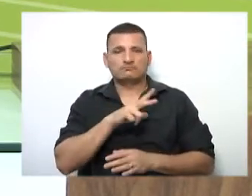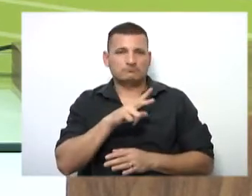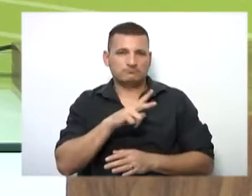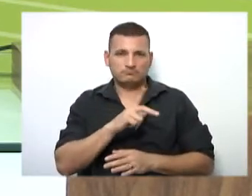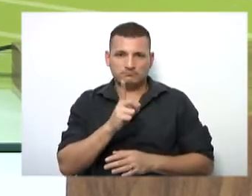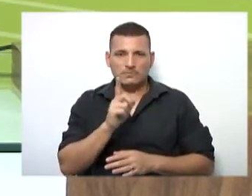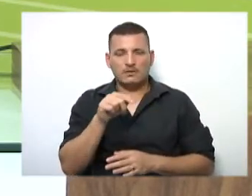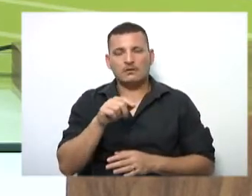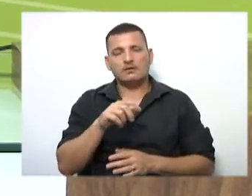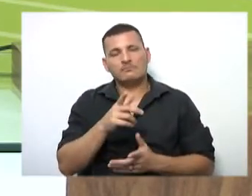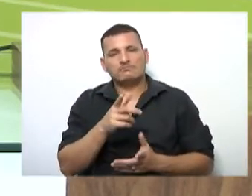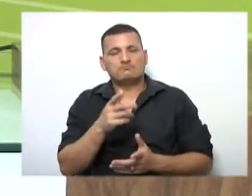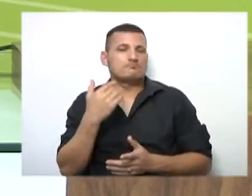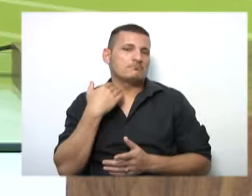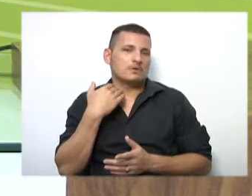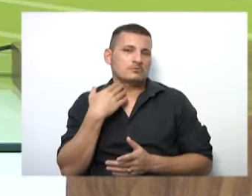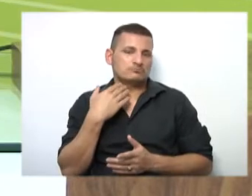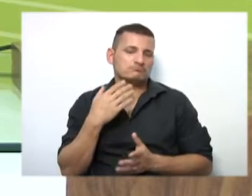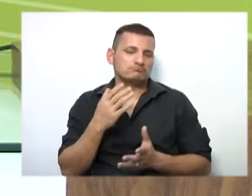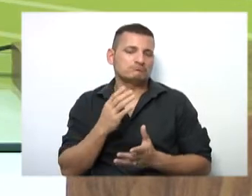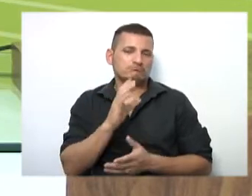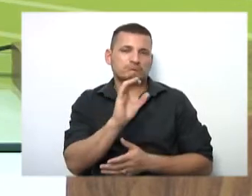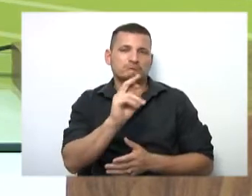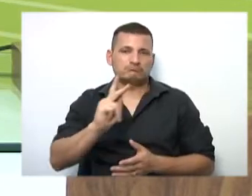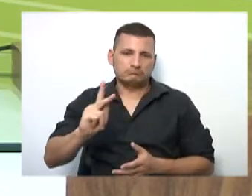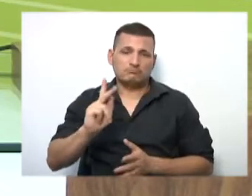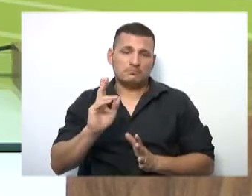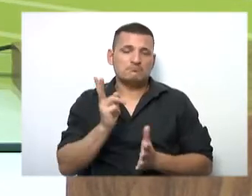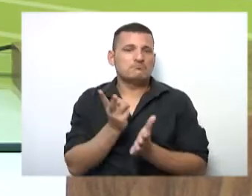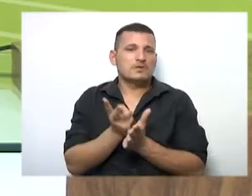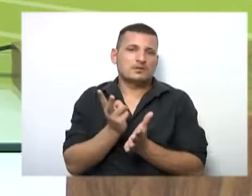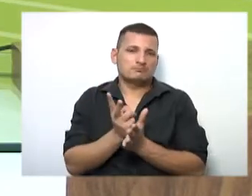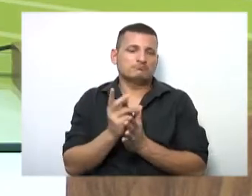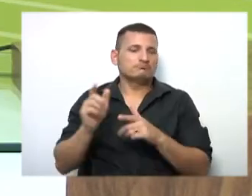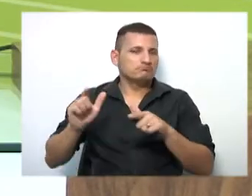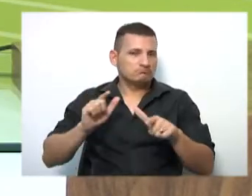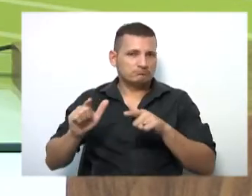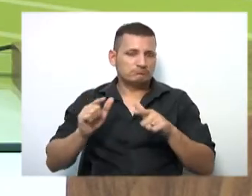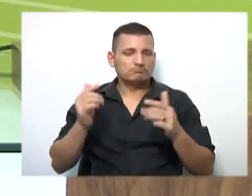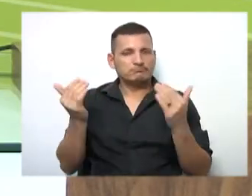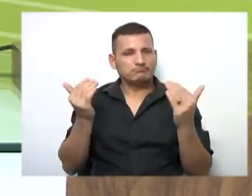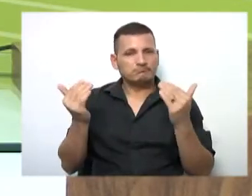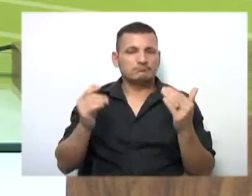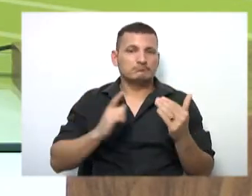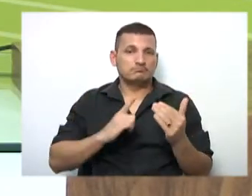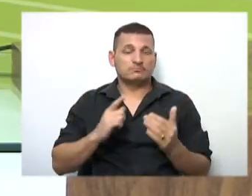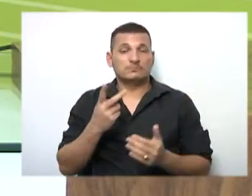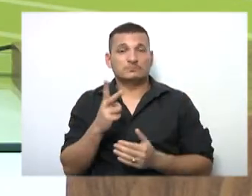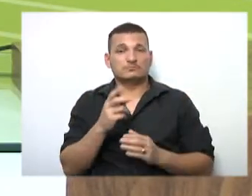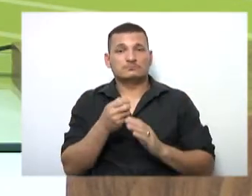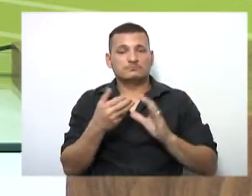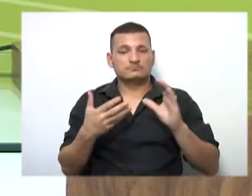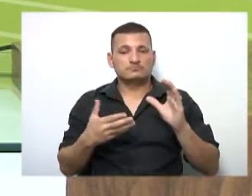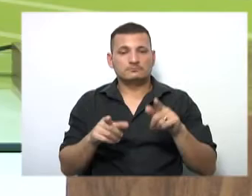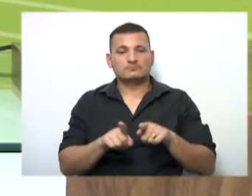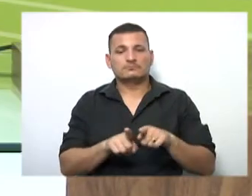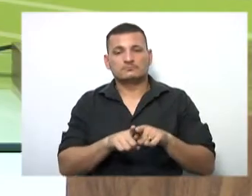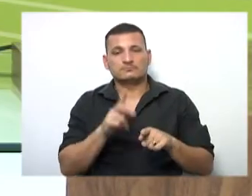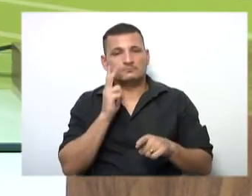banco cooperado. Mas é sim um banco, cumpre as mesmas funções. A gente vai ver também como suas características, a gente pode ver no